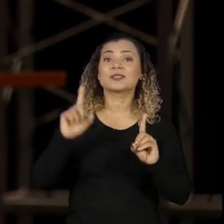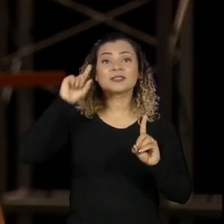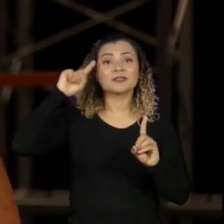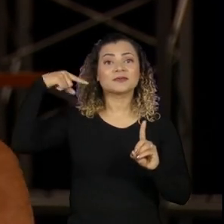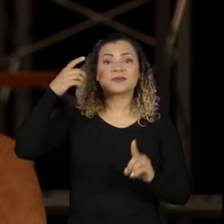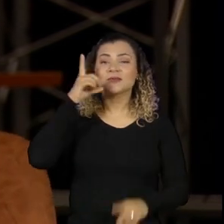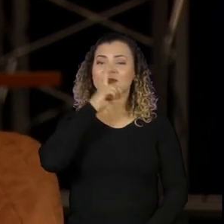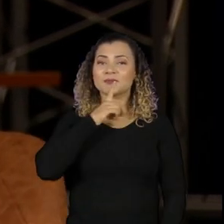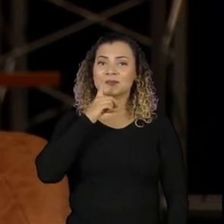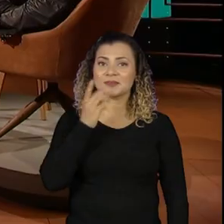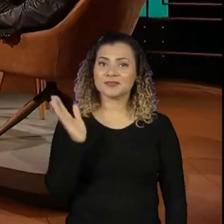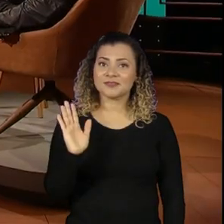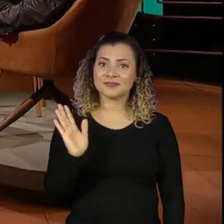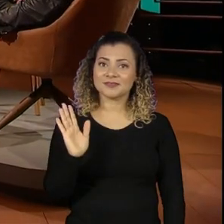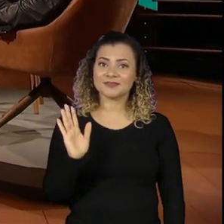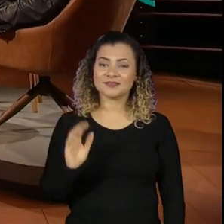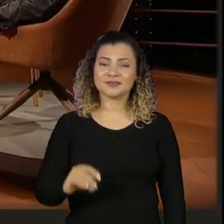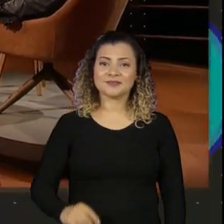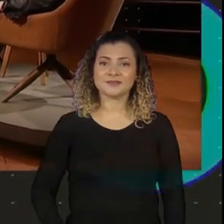no domingo. Até lá.